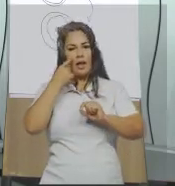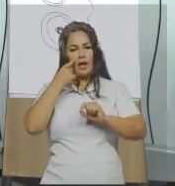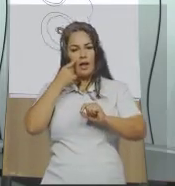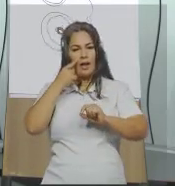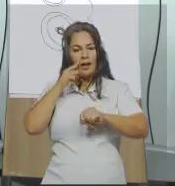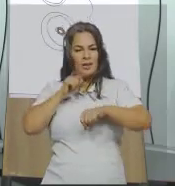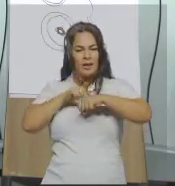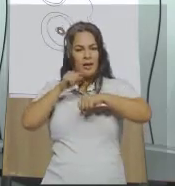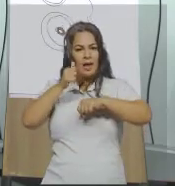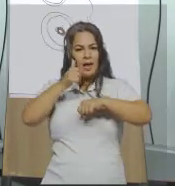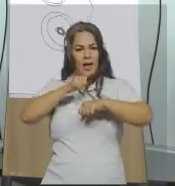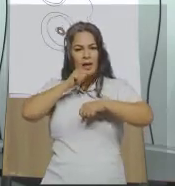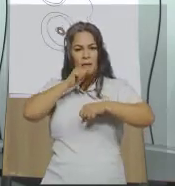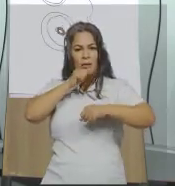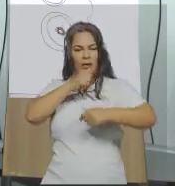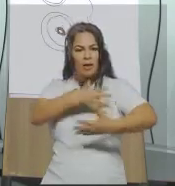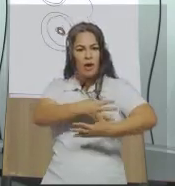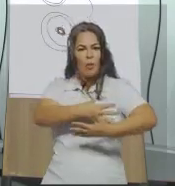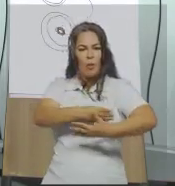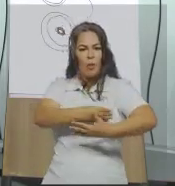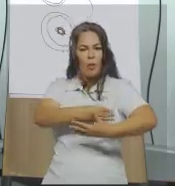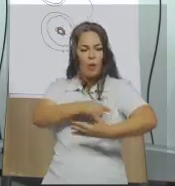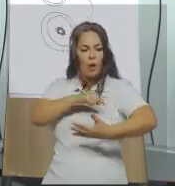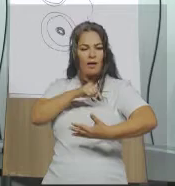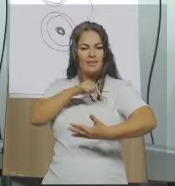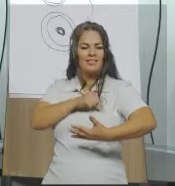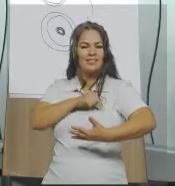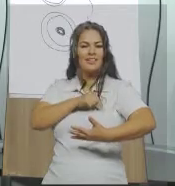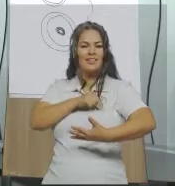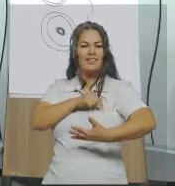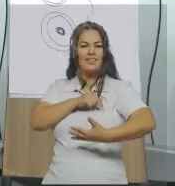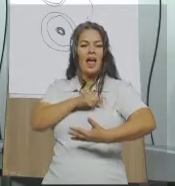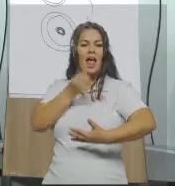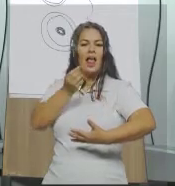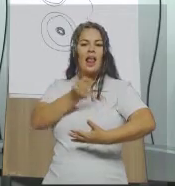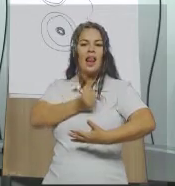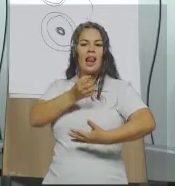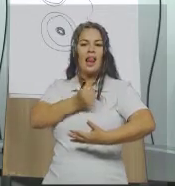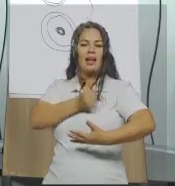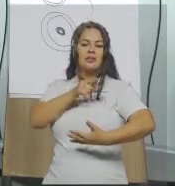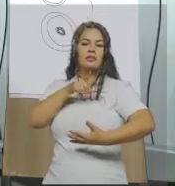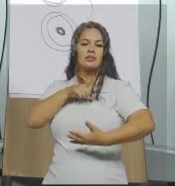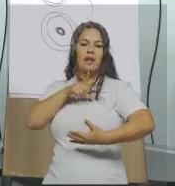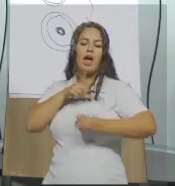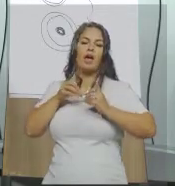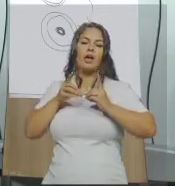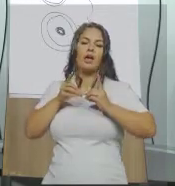secretado, ele é jogado para fora, vamos dizer assim, por causa desse hormônio ocitocina